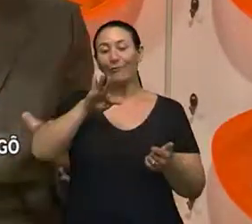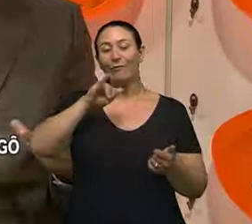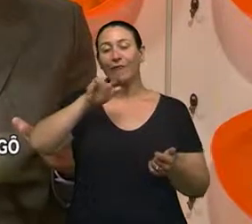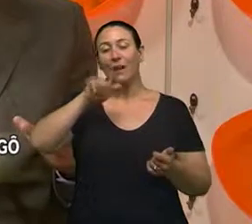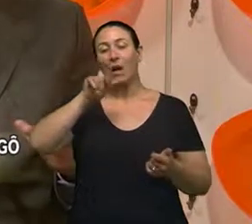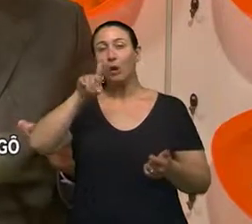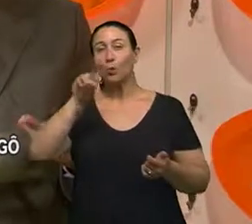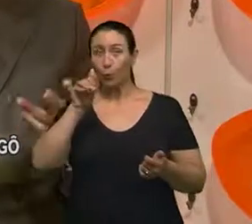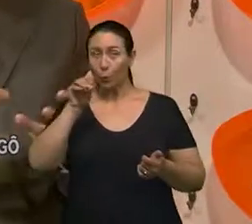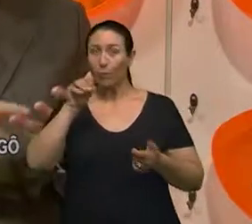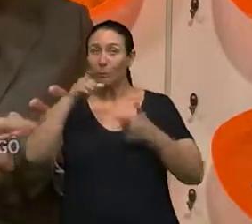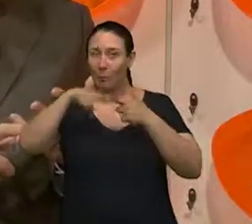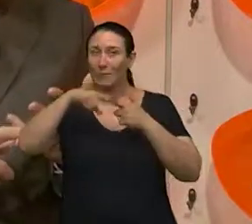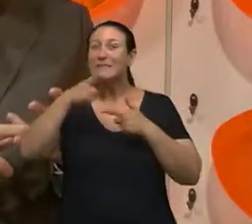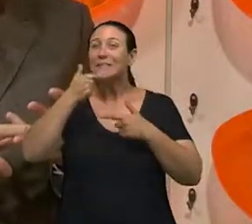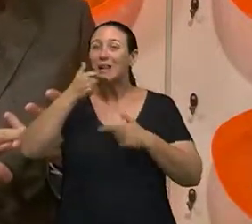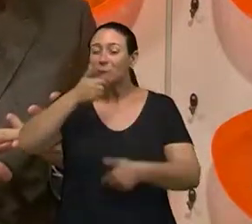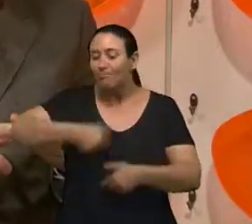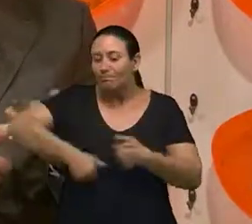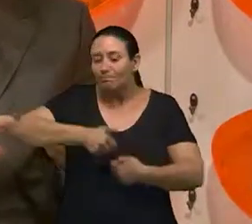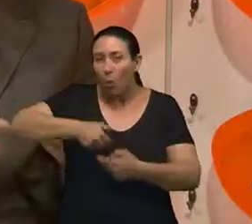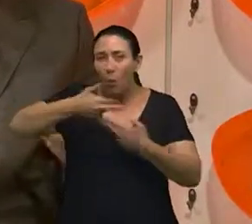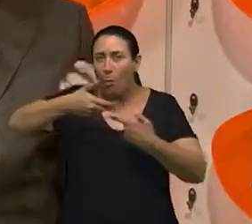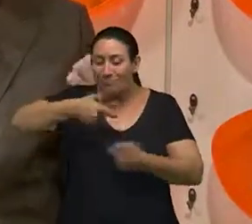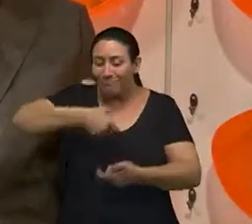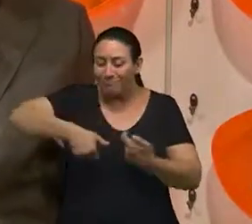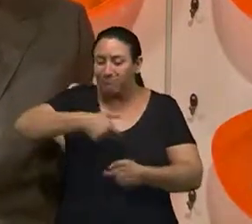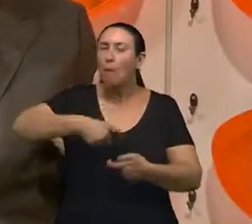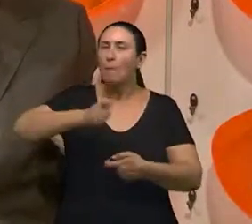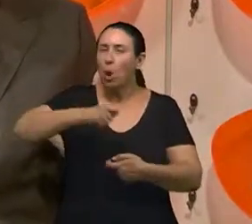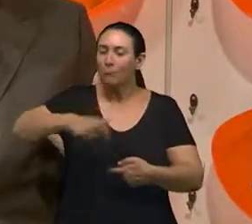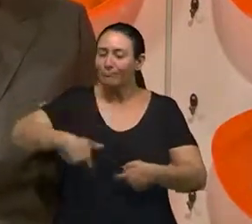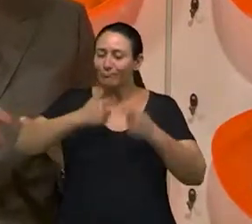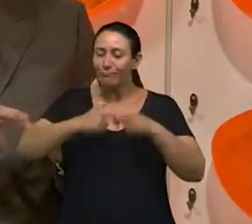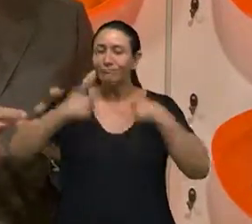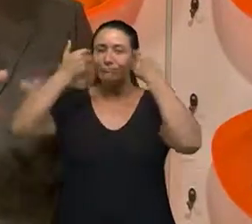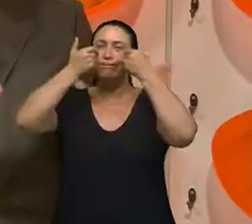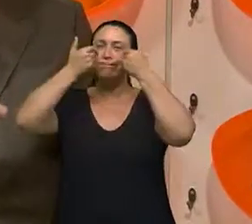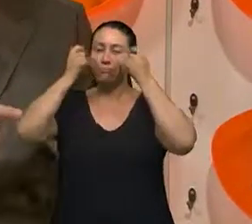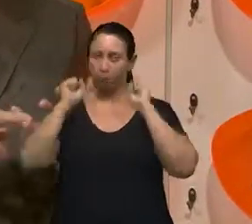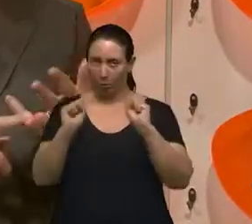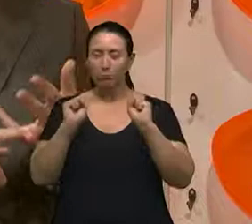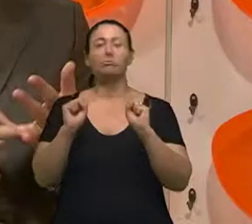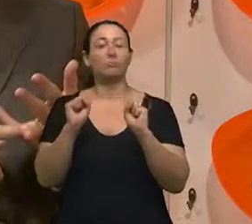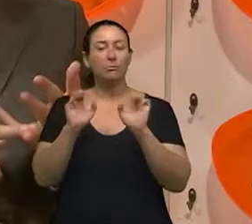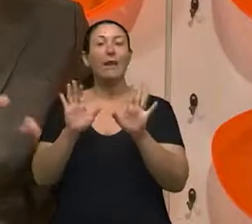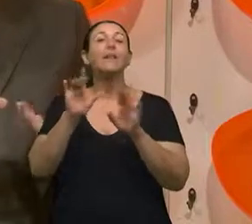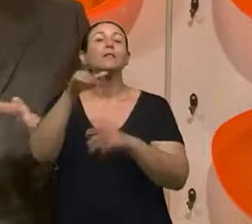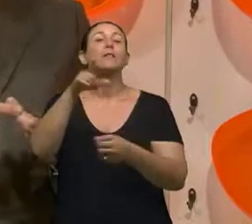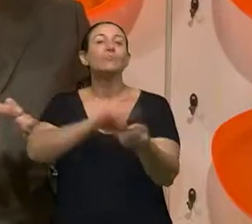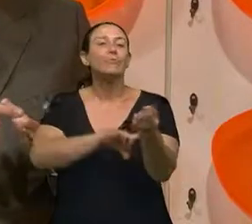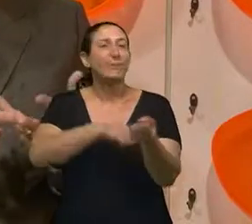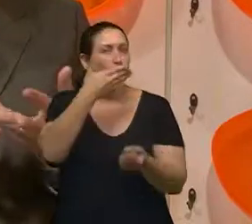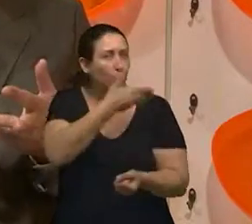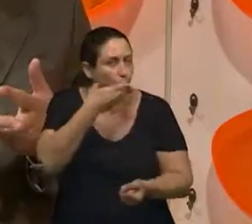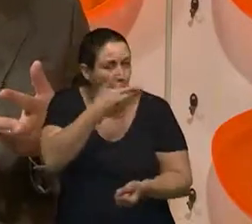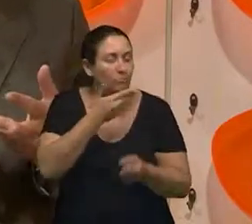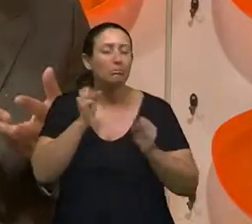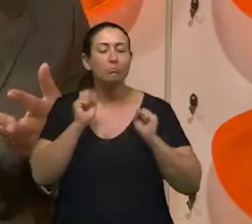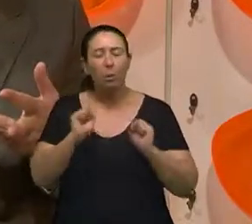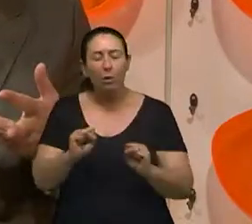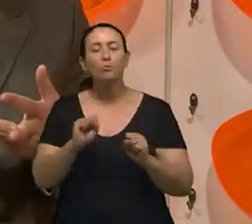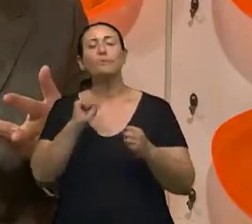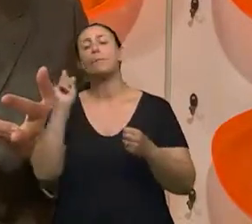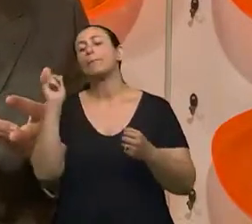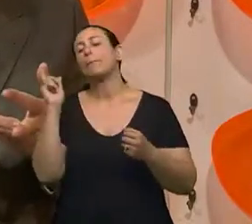doença vascular, é possível haver algum cometimento ocular. Nós falamos da diabetes, uhum, existem